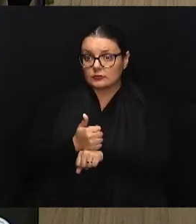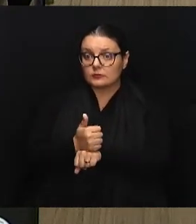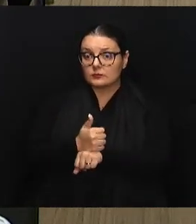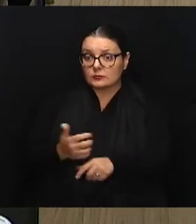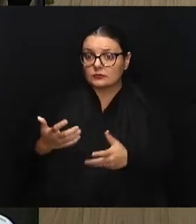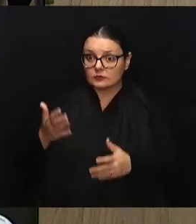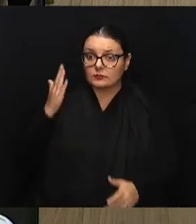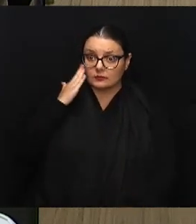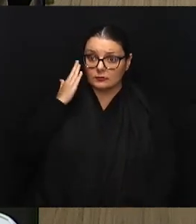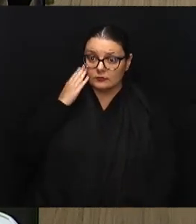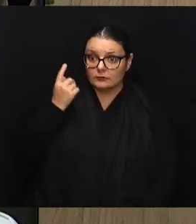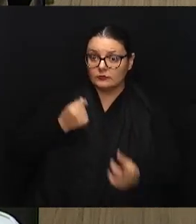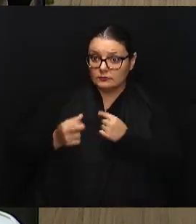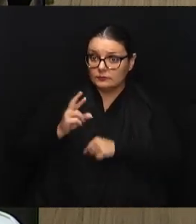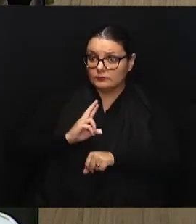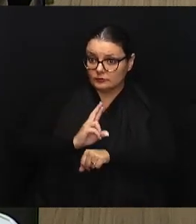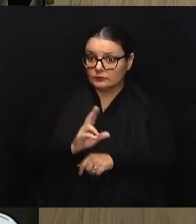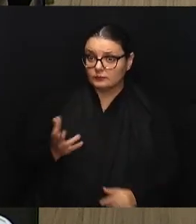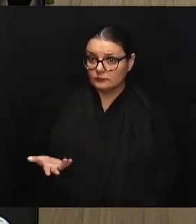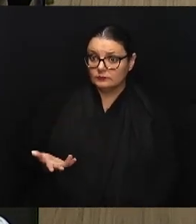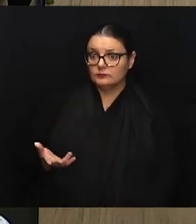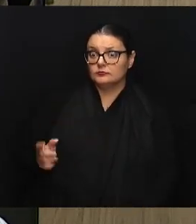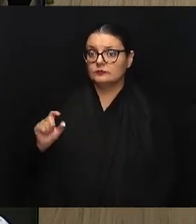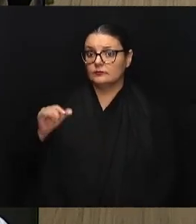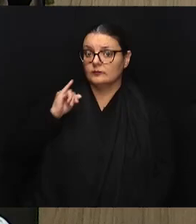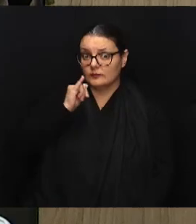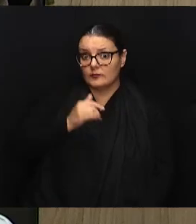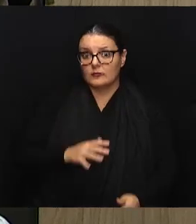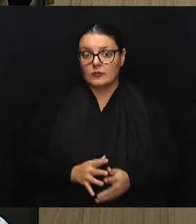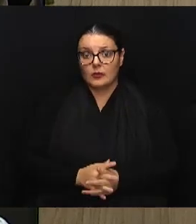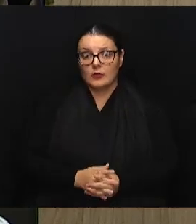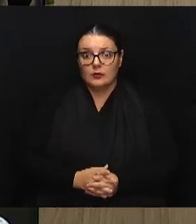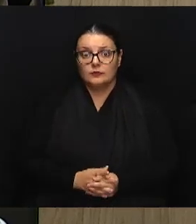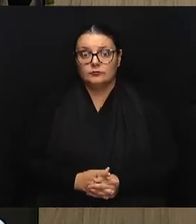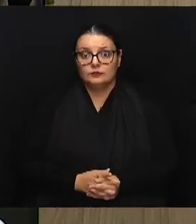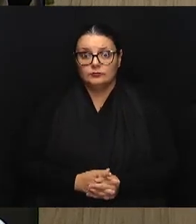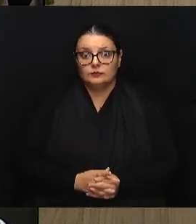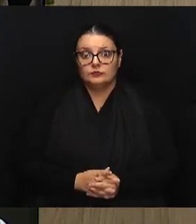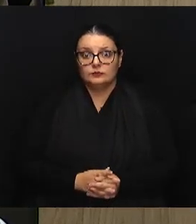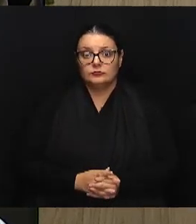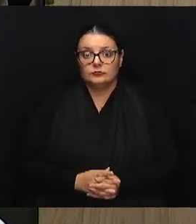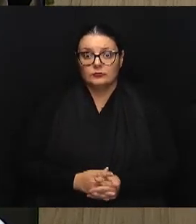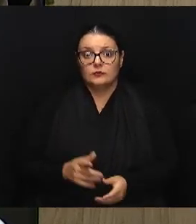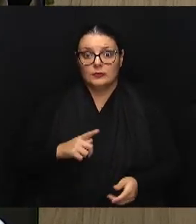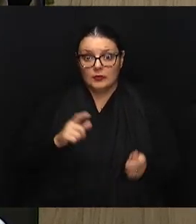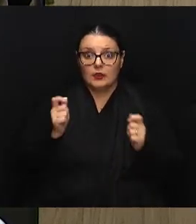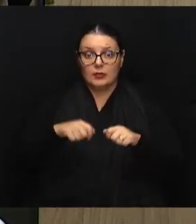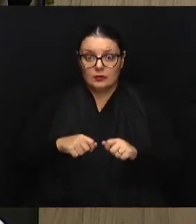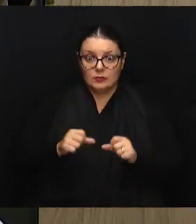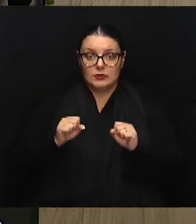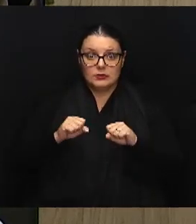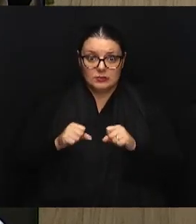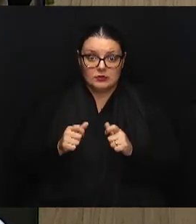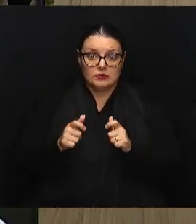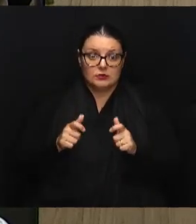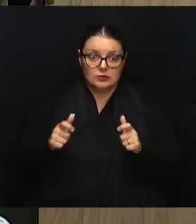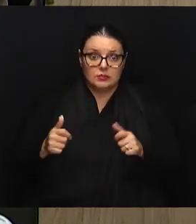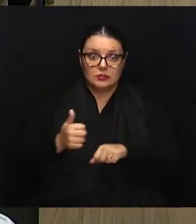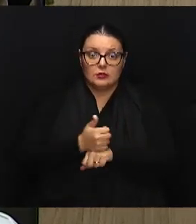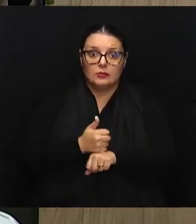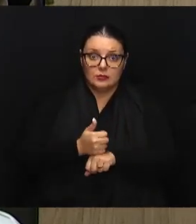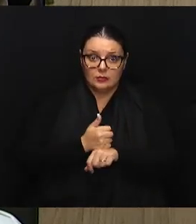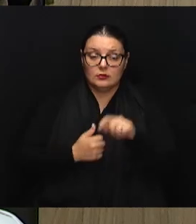profissão, elas querem saber do retorno financeiro. O que você diz sobre isso? É uma área que tem possibilidade, sim, de